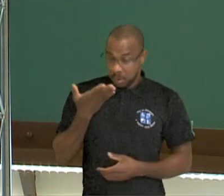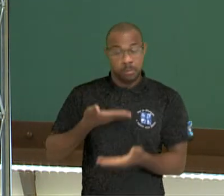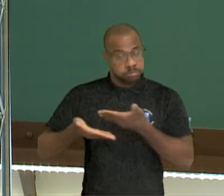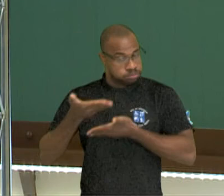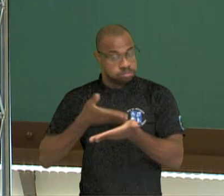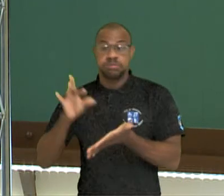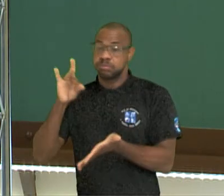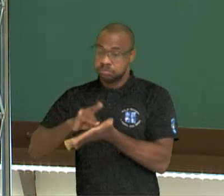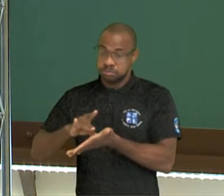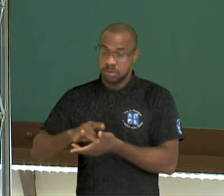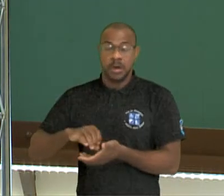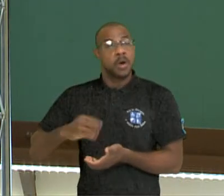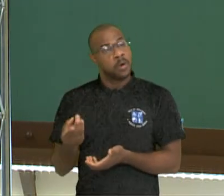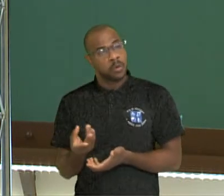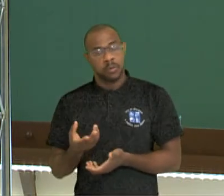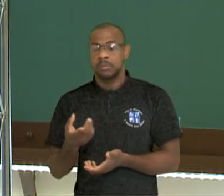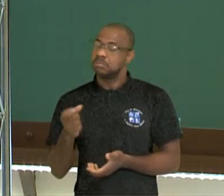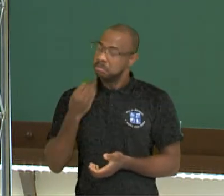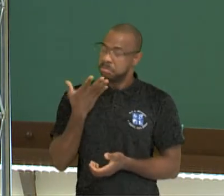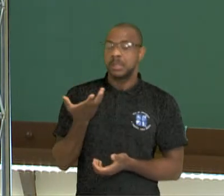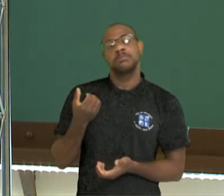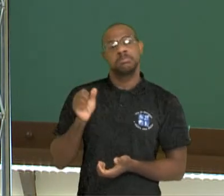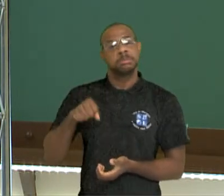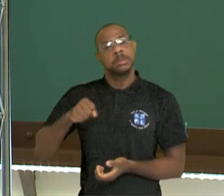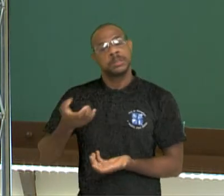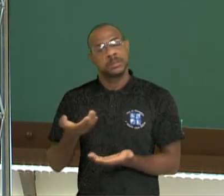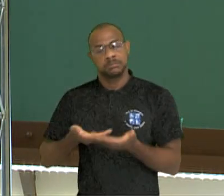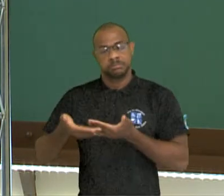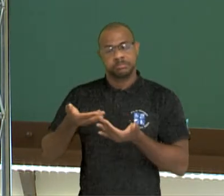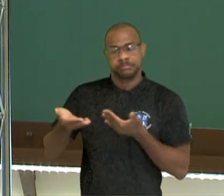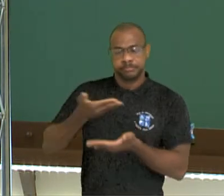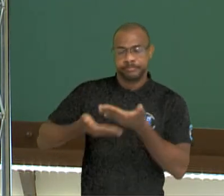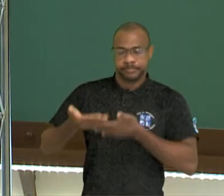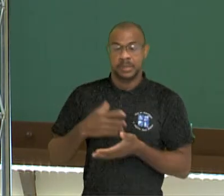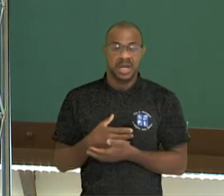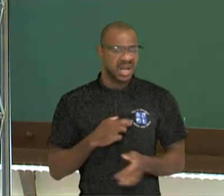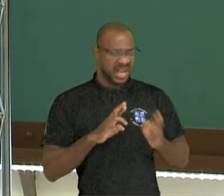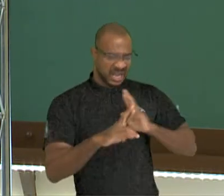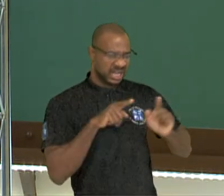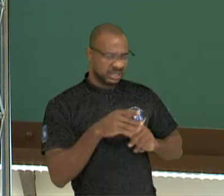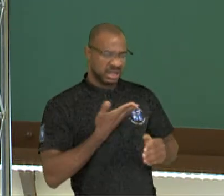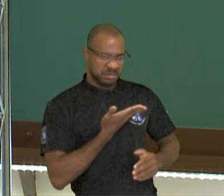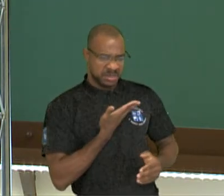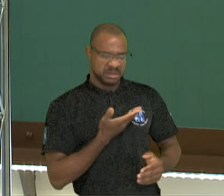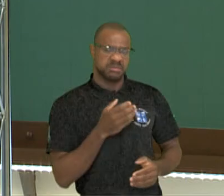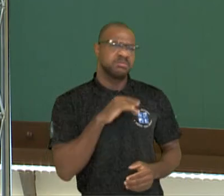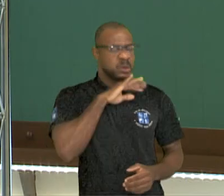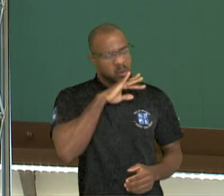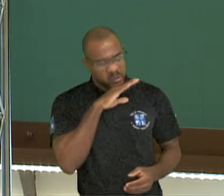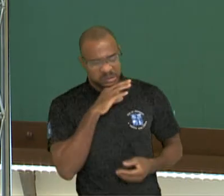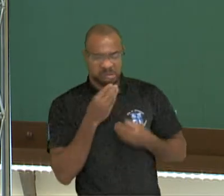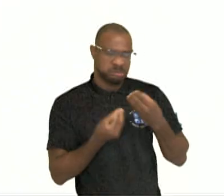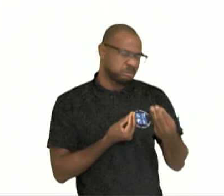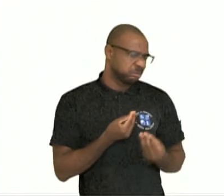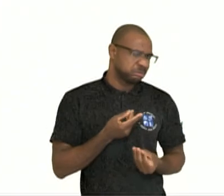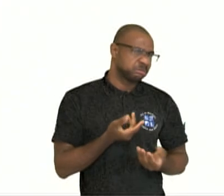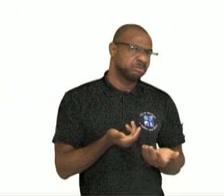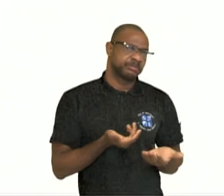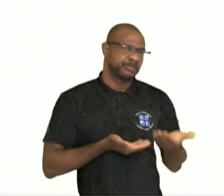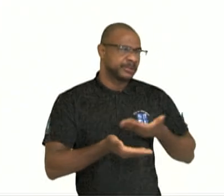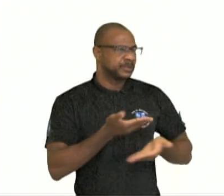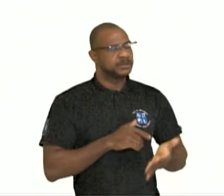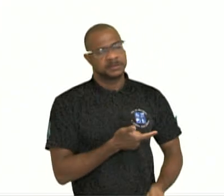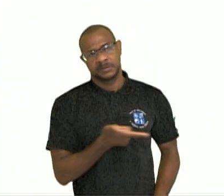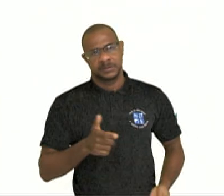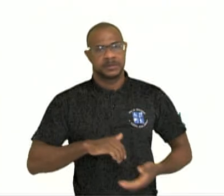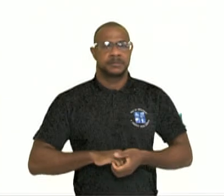ou você pode apenas falar que se dá bem, ou se dá muito mal, ou se dá mal. Vamos para a sugestão de resposta?